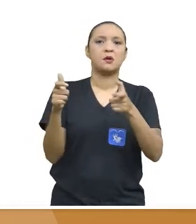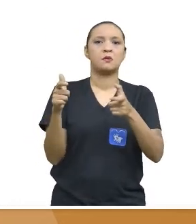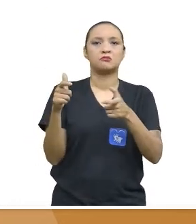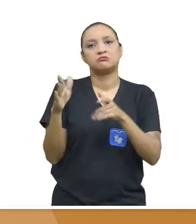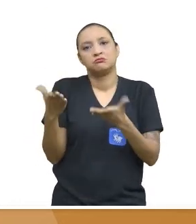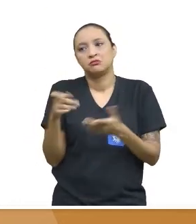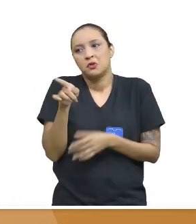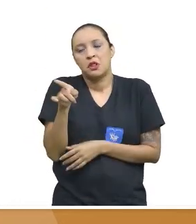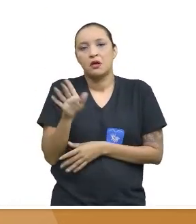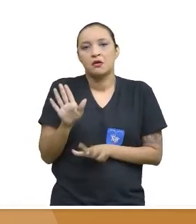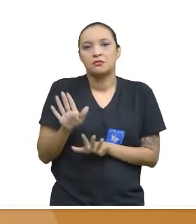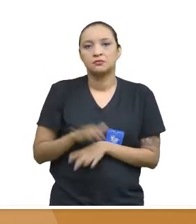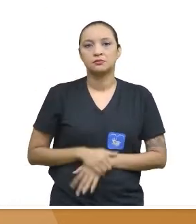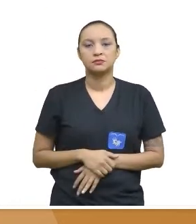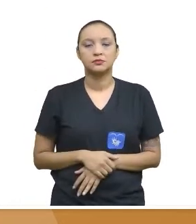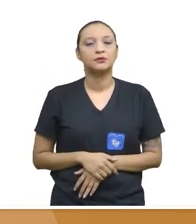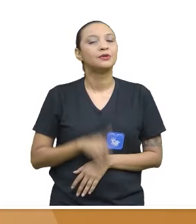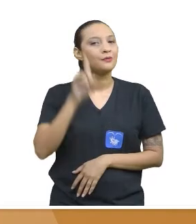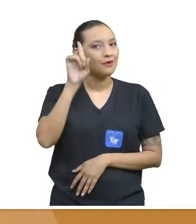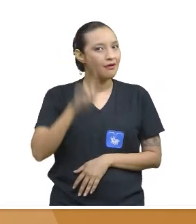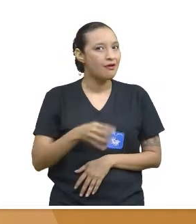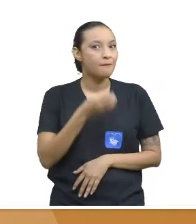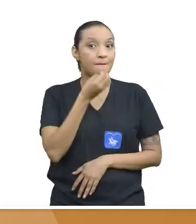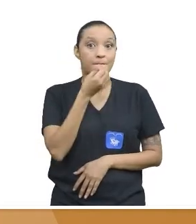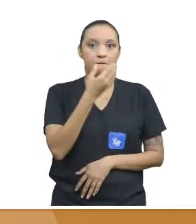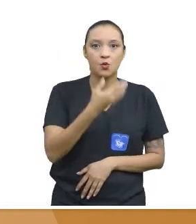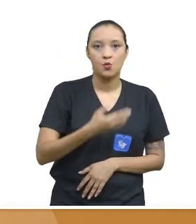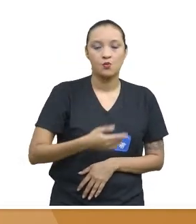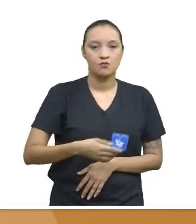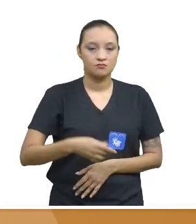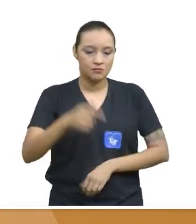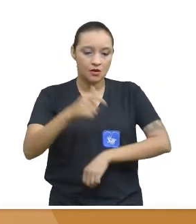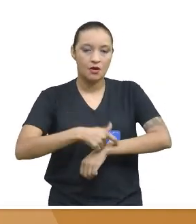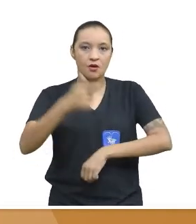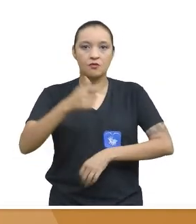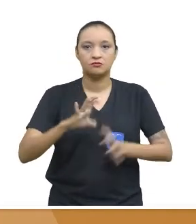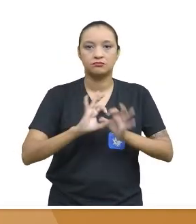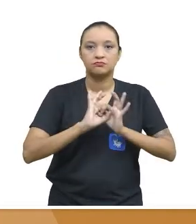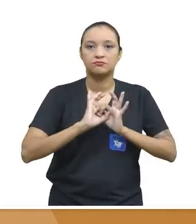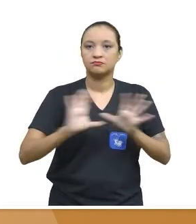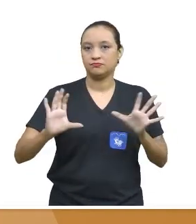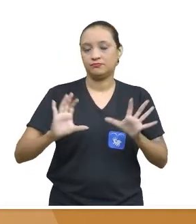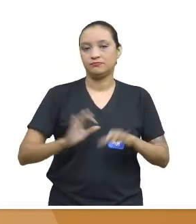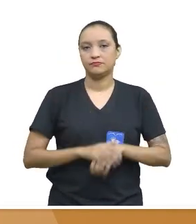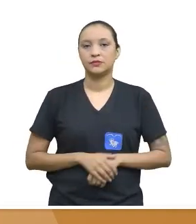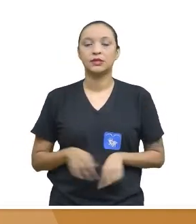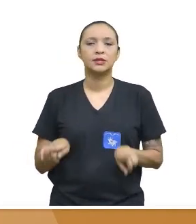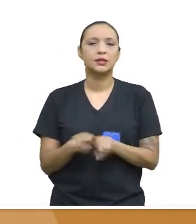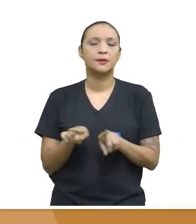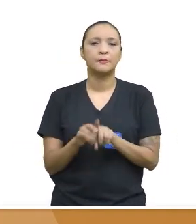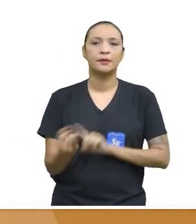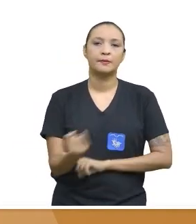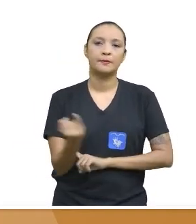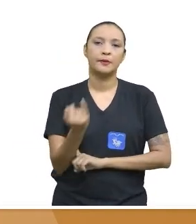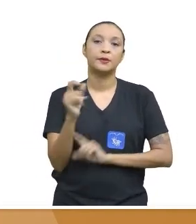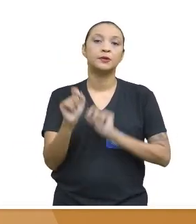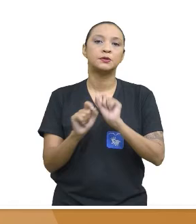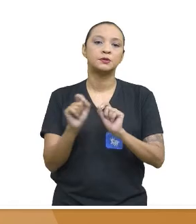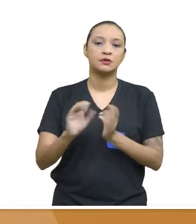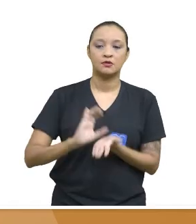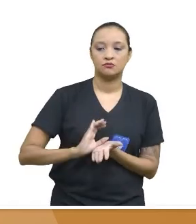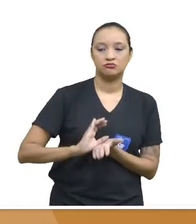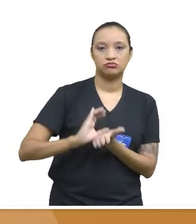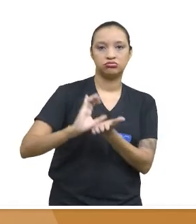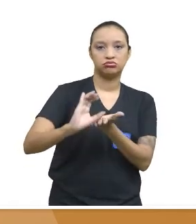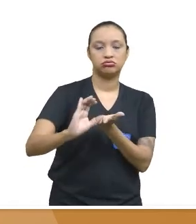então é muito propício esse momento. E outro fator importante, financiamento da Inglaterra.